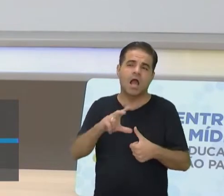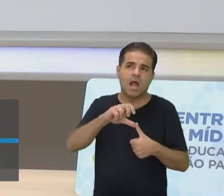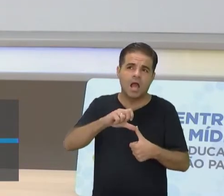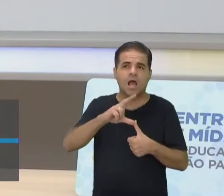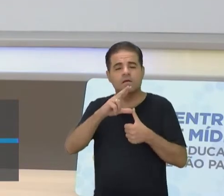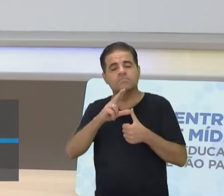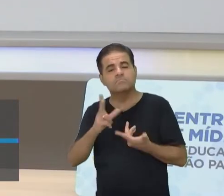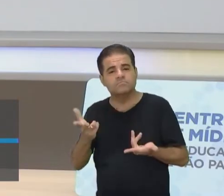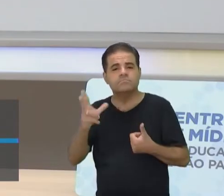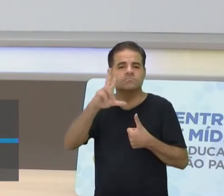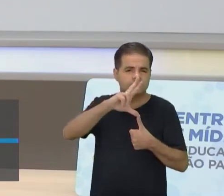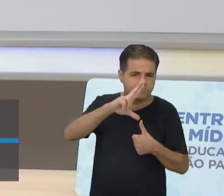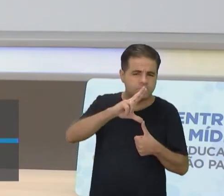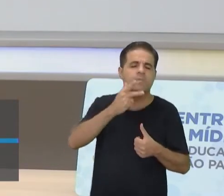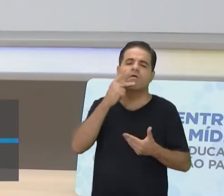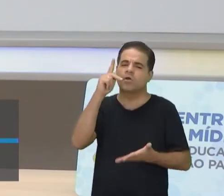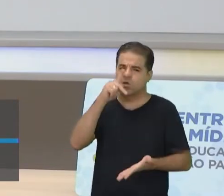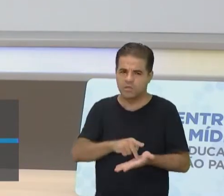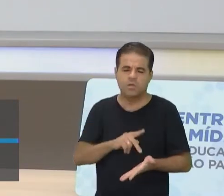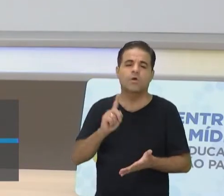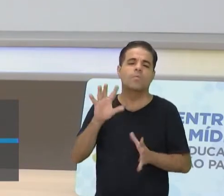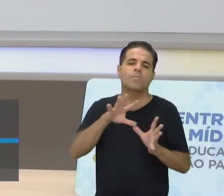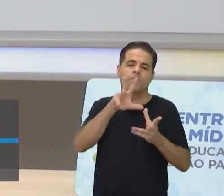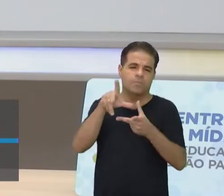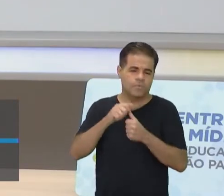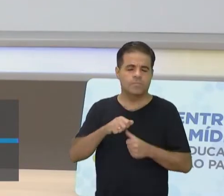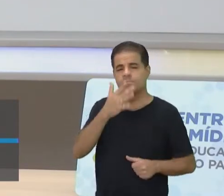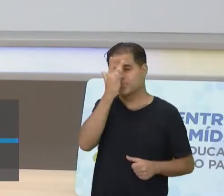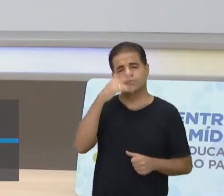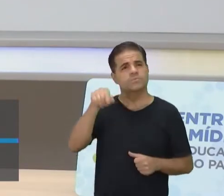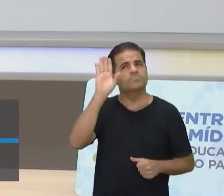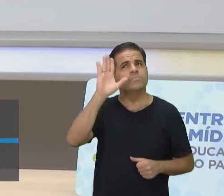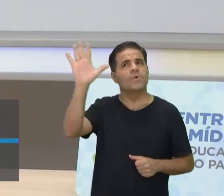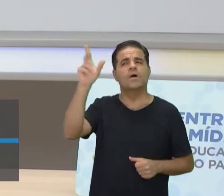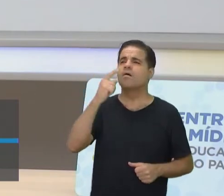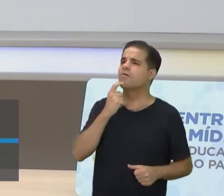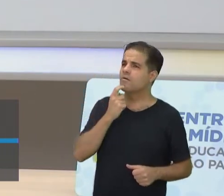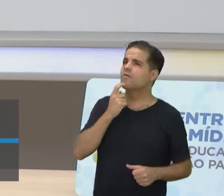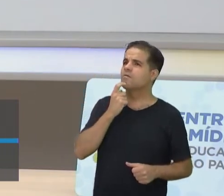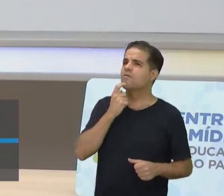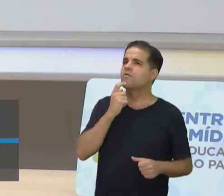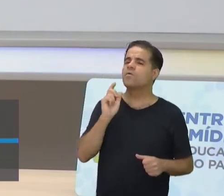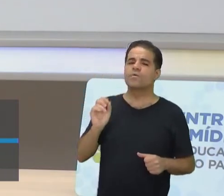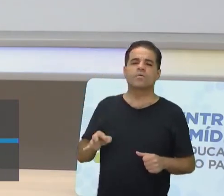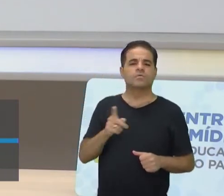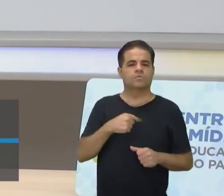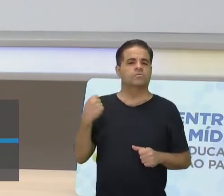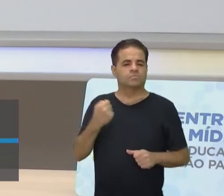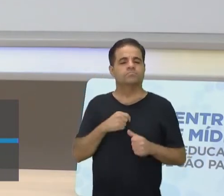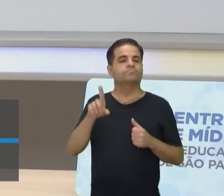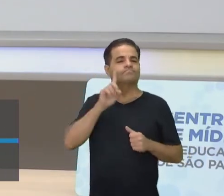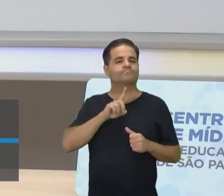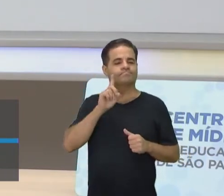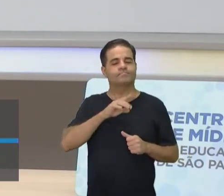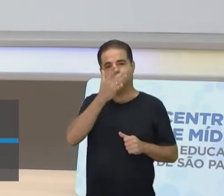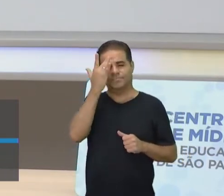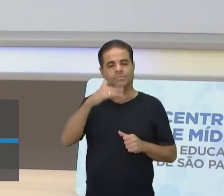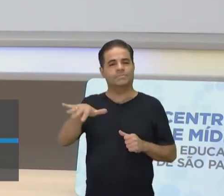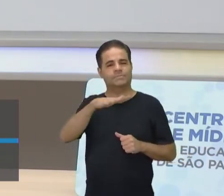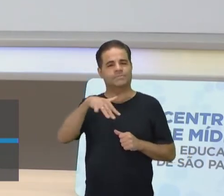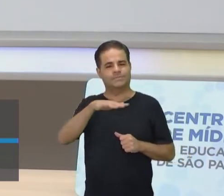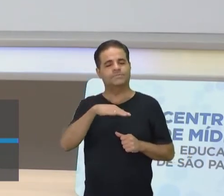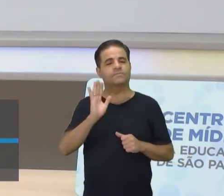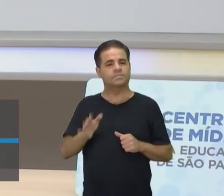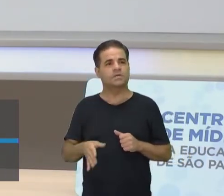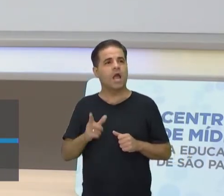fantástica, conto fantástico. Literatura fantástica no mundo, o pessoal já pensa, hispano-americano, somos nós, né? Que é o pessoal